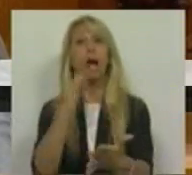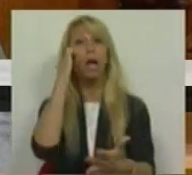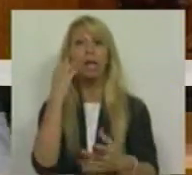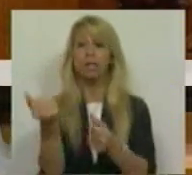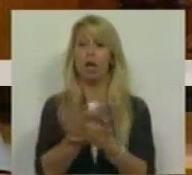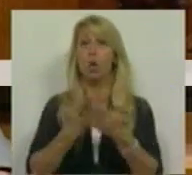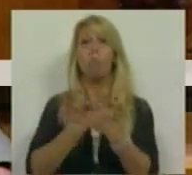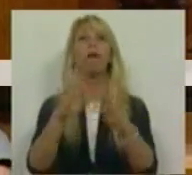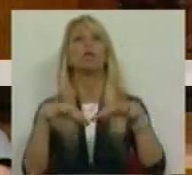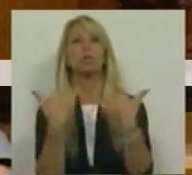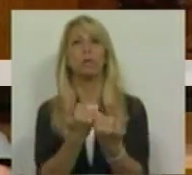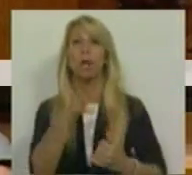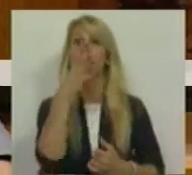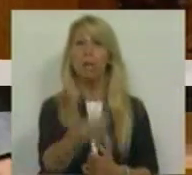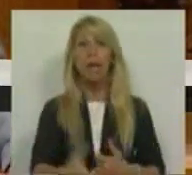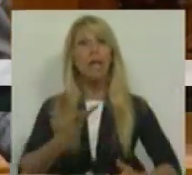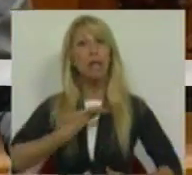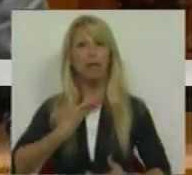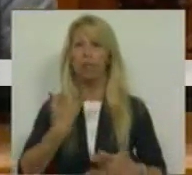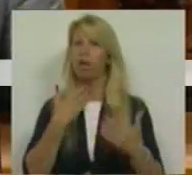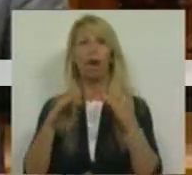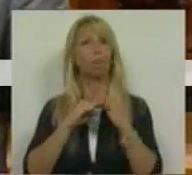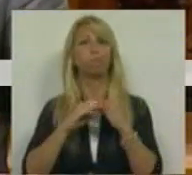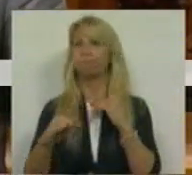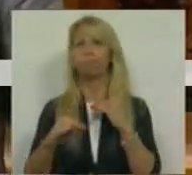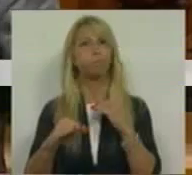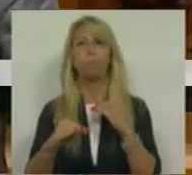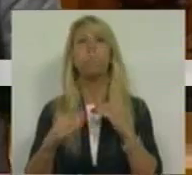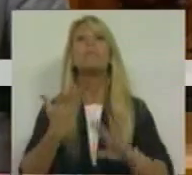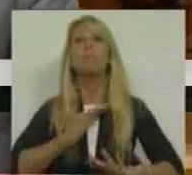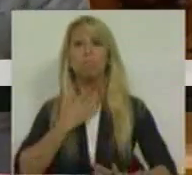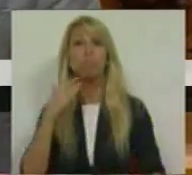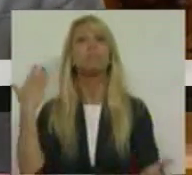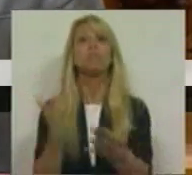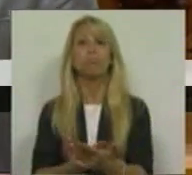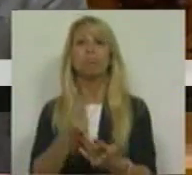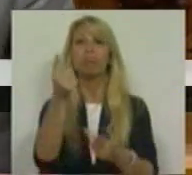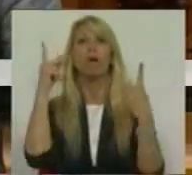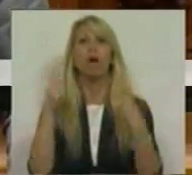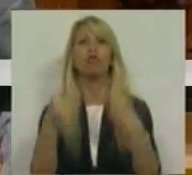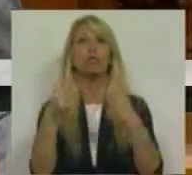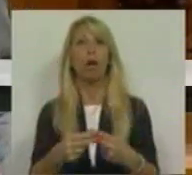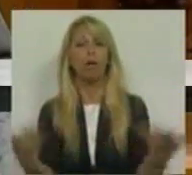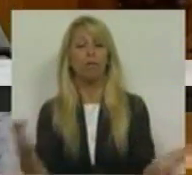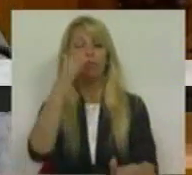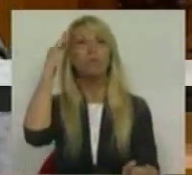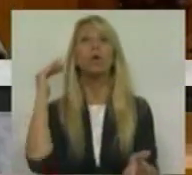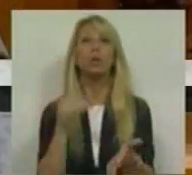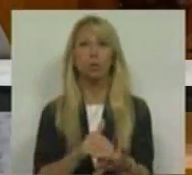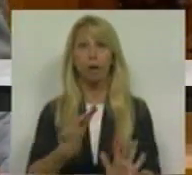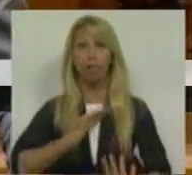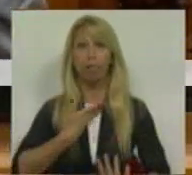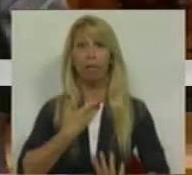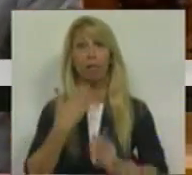Dizia que a dívida era insustentável e na dívida cavalgava para impor austeridade. Ora, o resultado é que temos mais